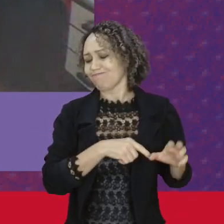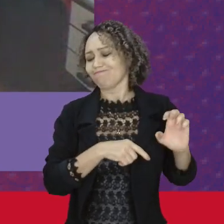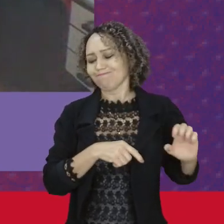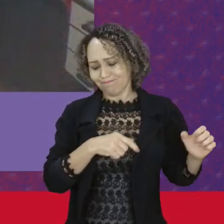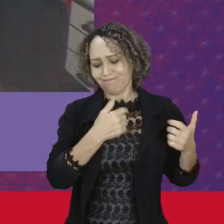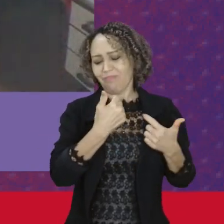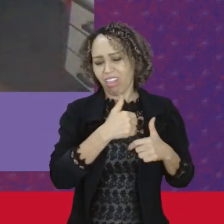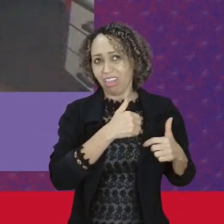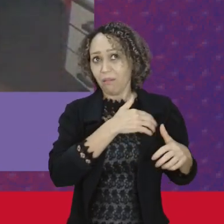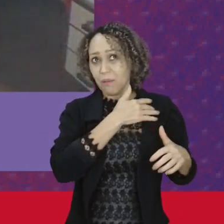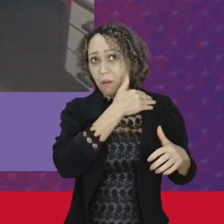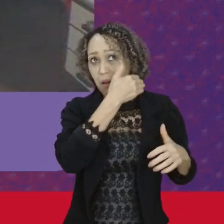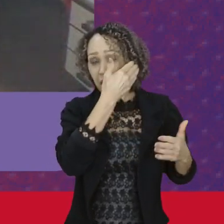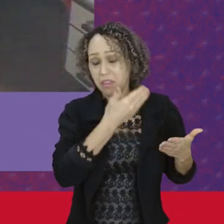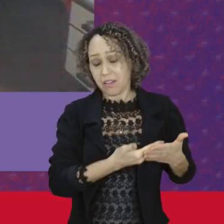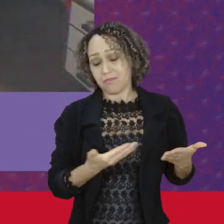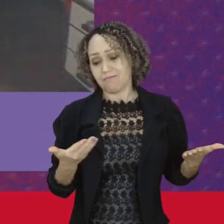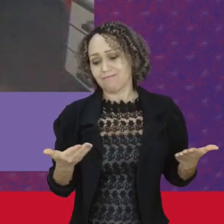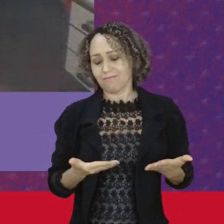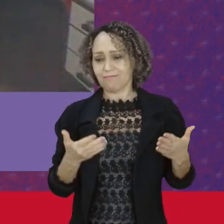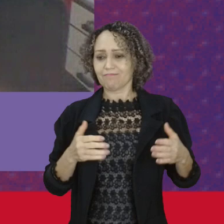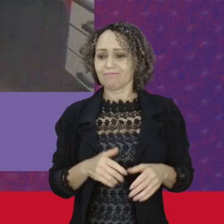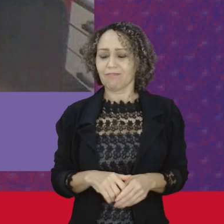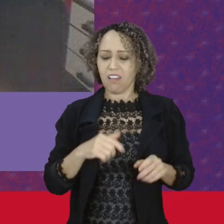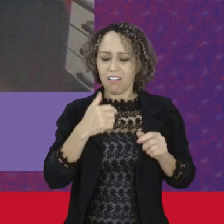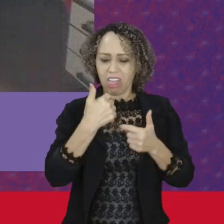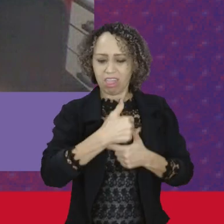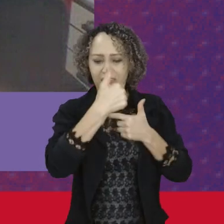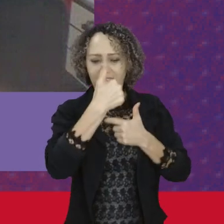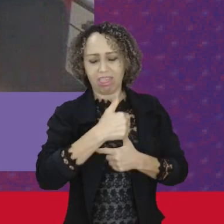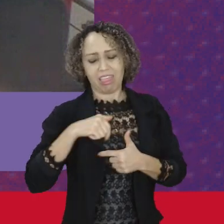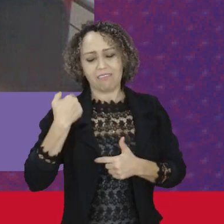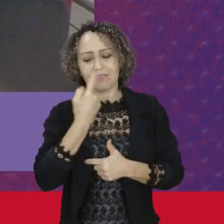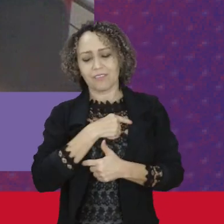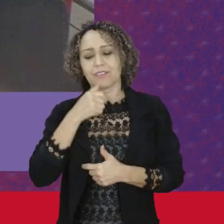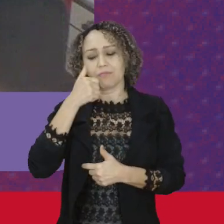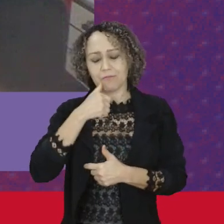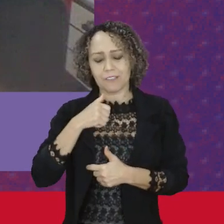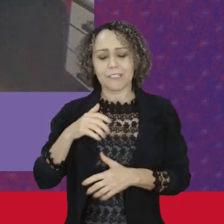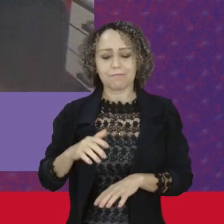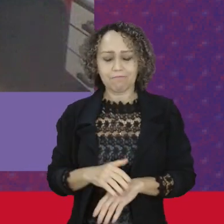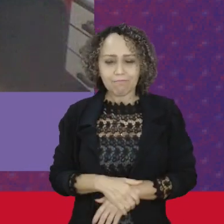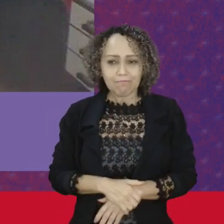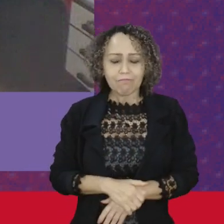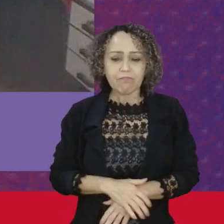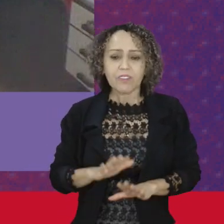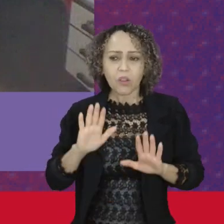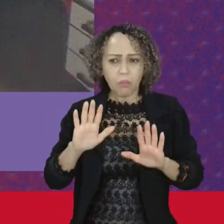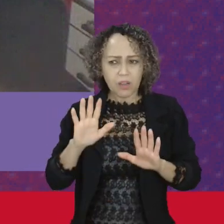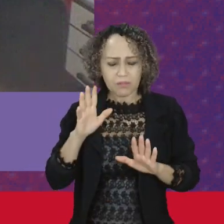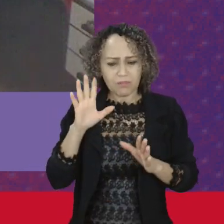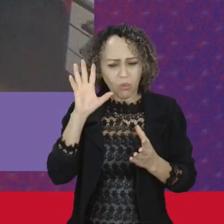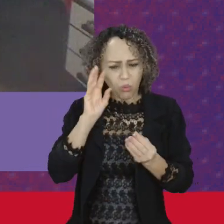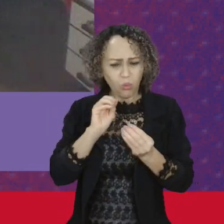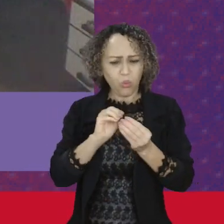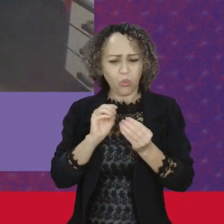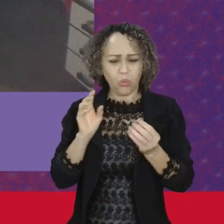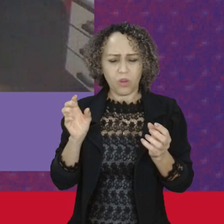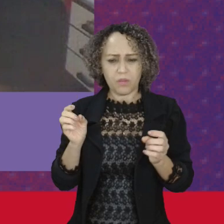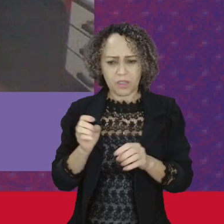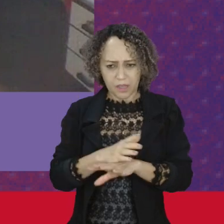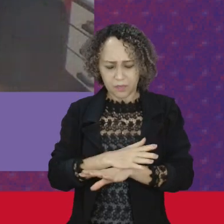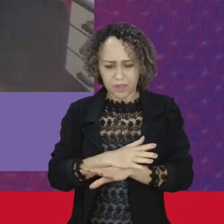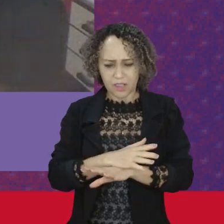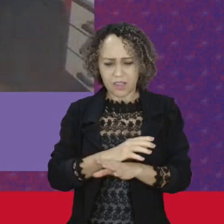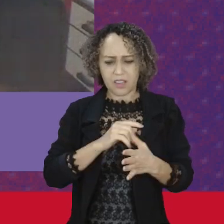Então, eu acho que é importante que a gente, só querendo fechar, pontuar